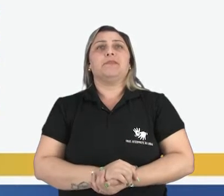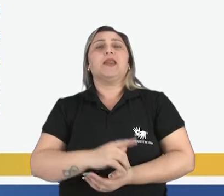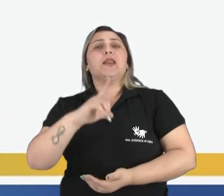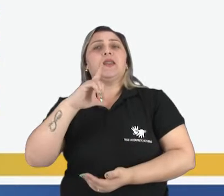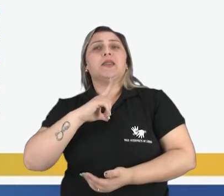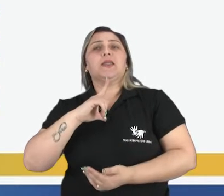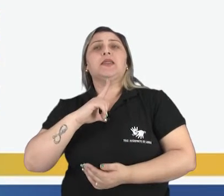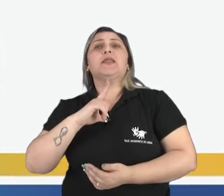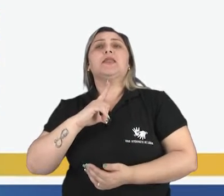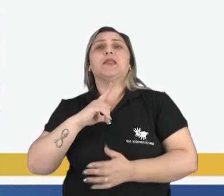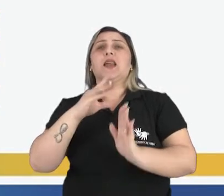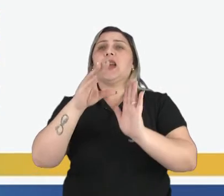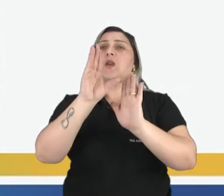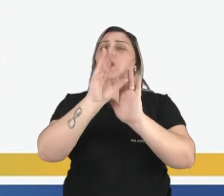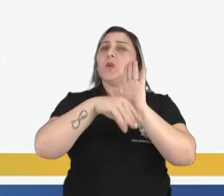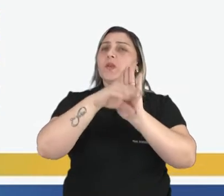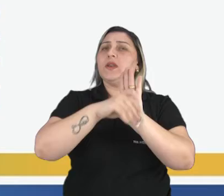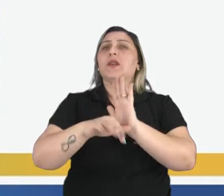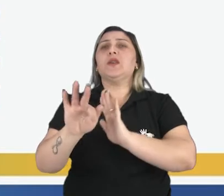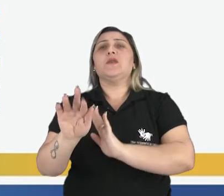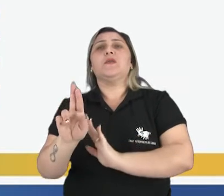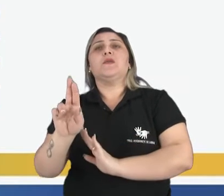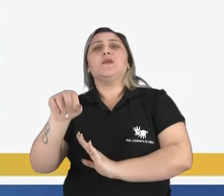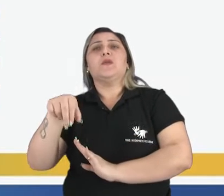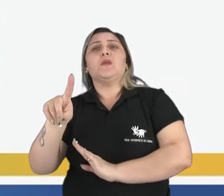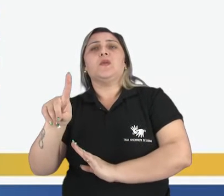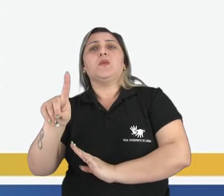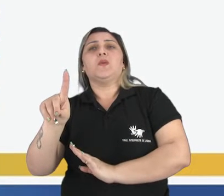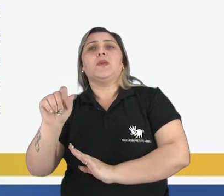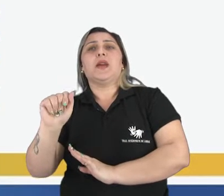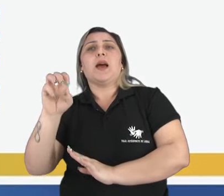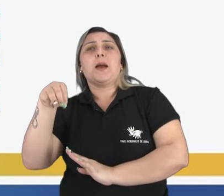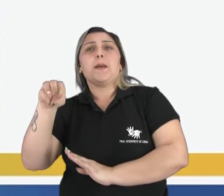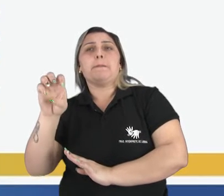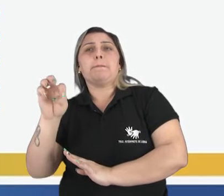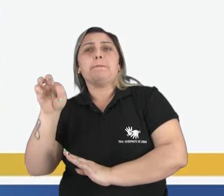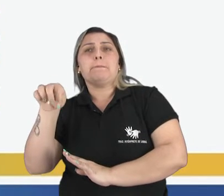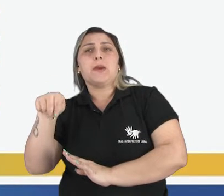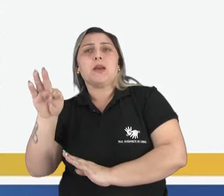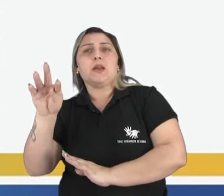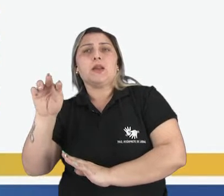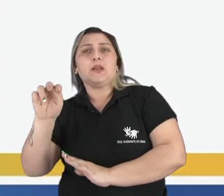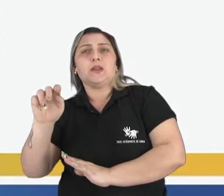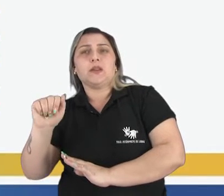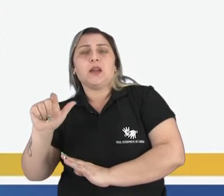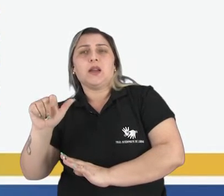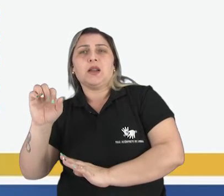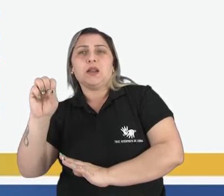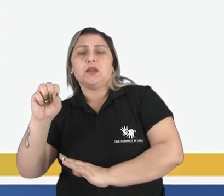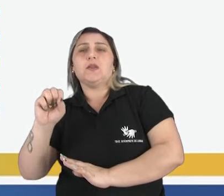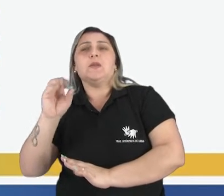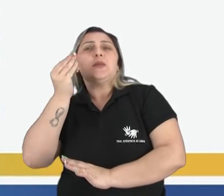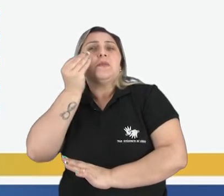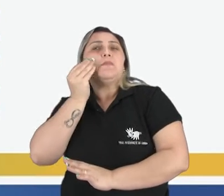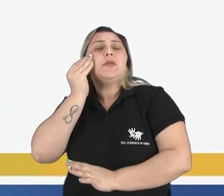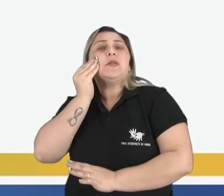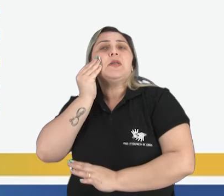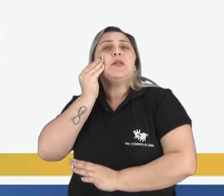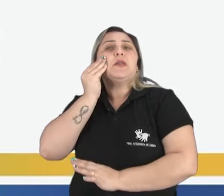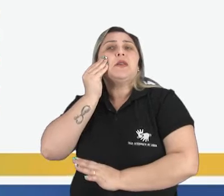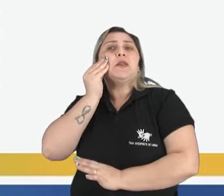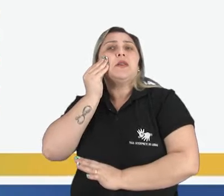vem o conceito de fundamentalismo, né, por muitos aí. A fé pode basear-se em experiências espirituais,